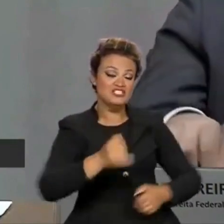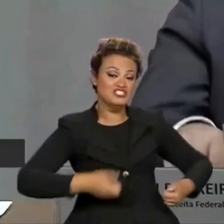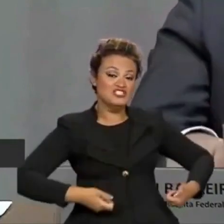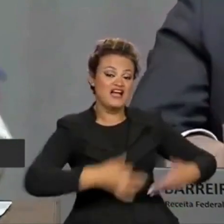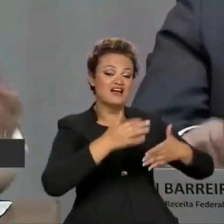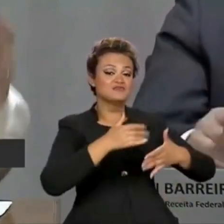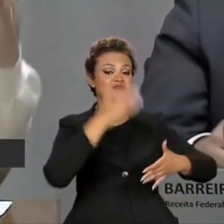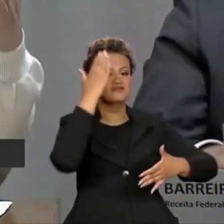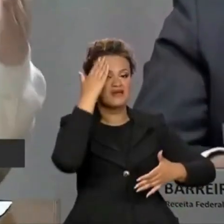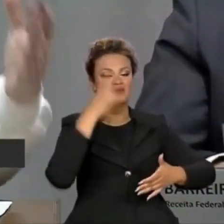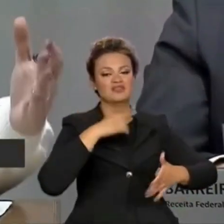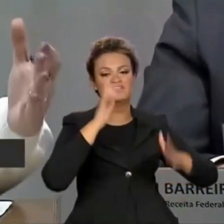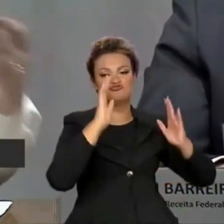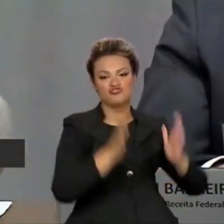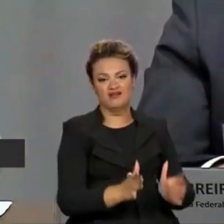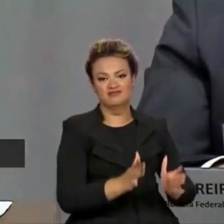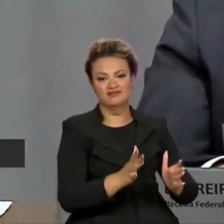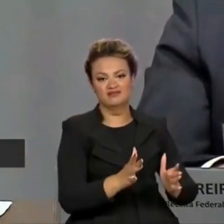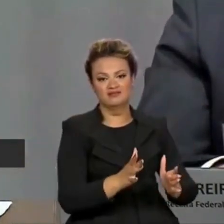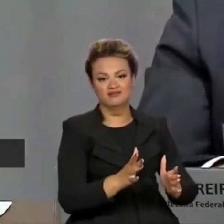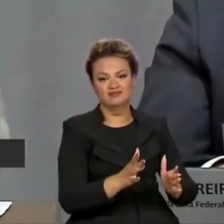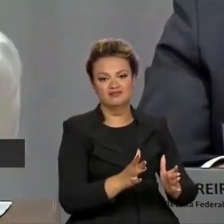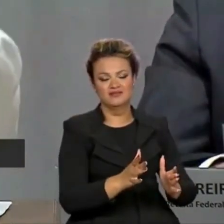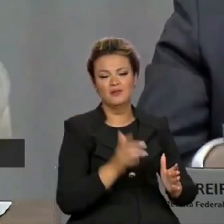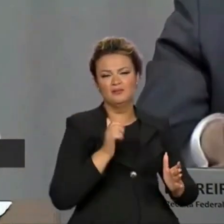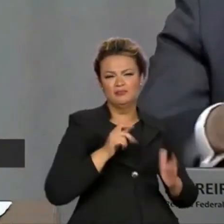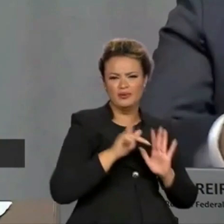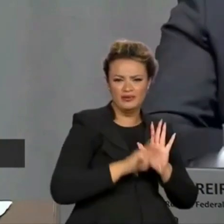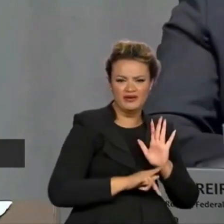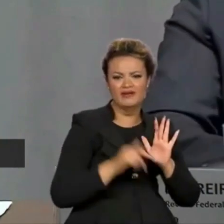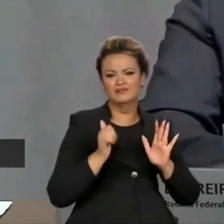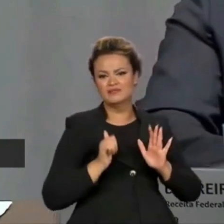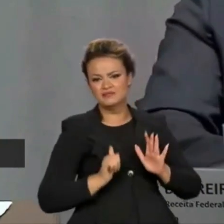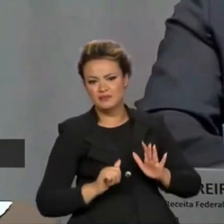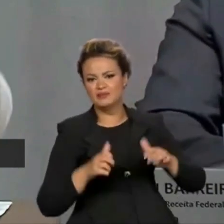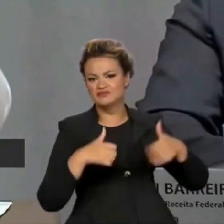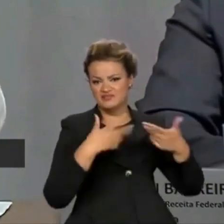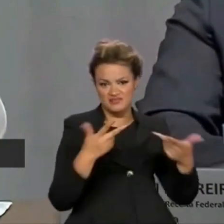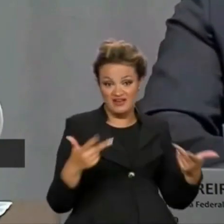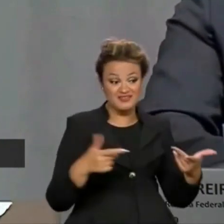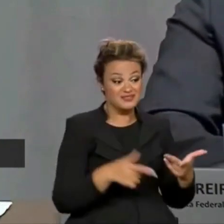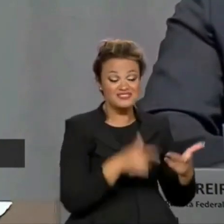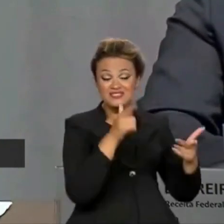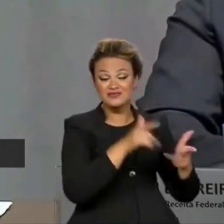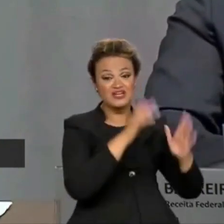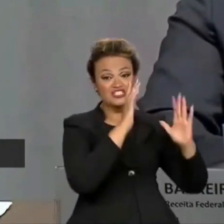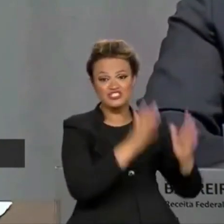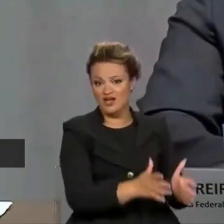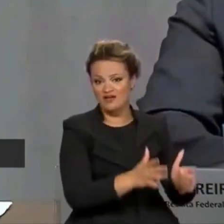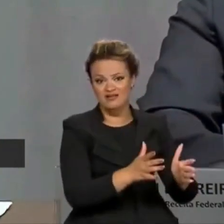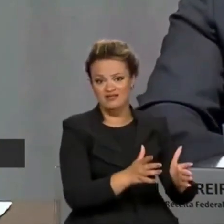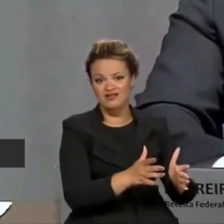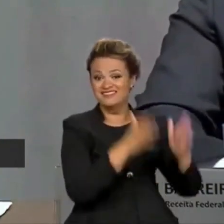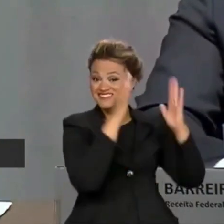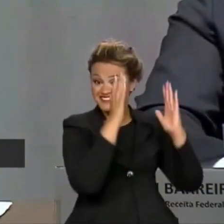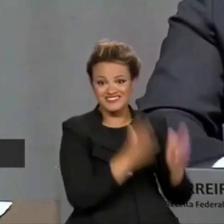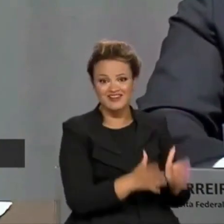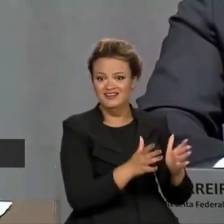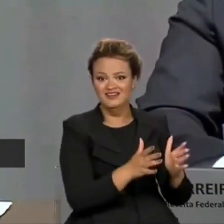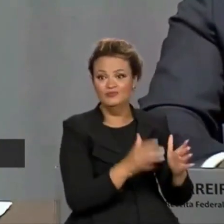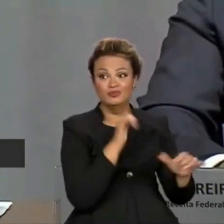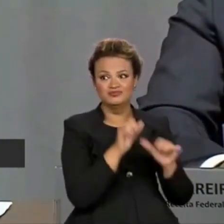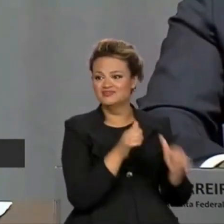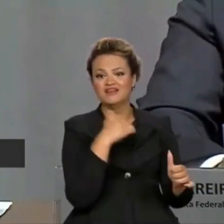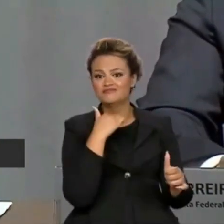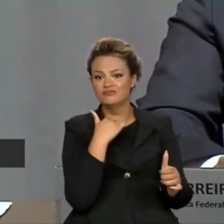discricionárias. Tendo em vista, de acordo com os números, hoje um pouquinho para mais, um pouco para menos, que o espaço fiscal para essas despesas discricionárias